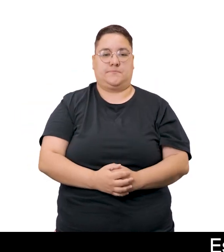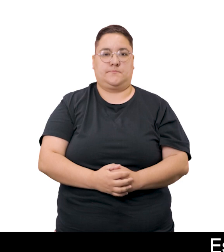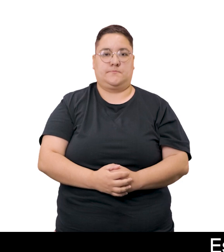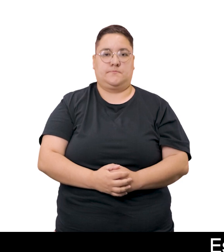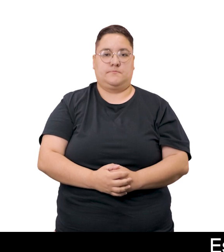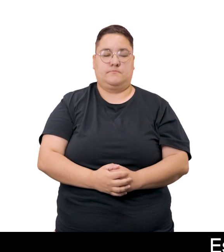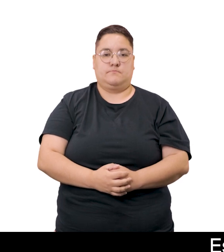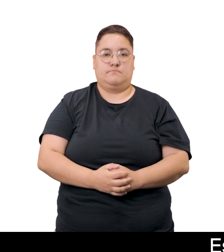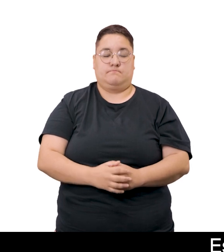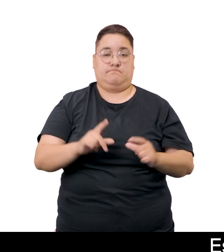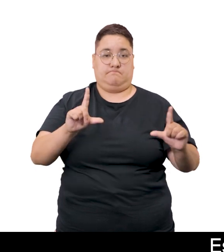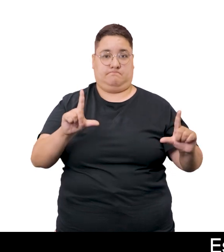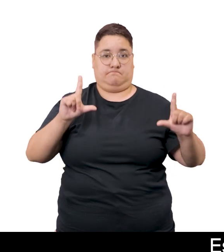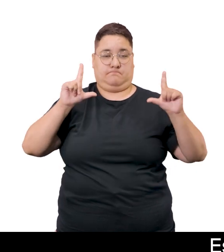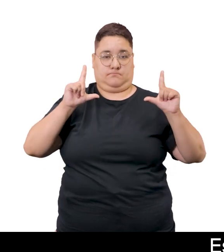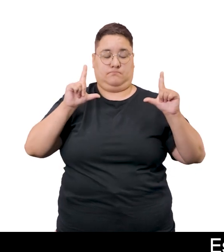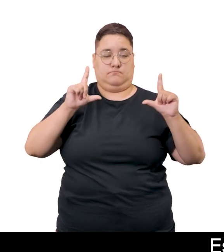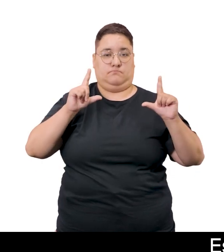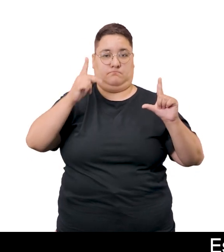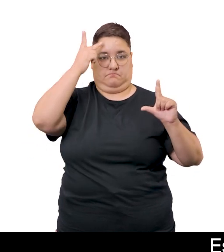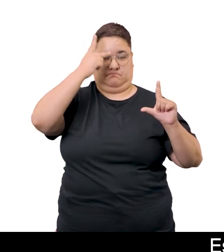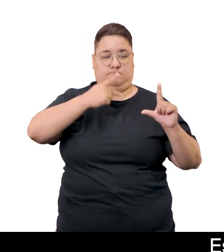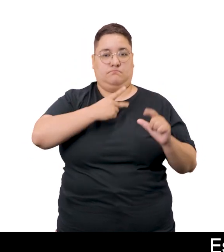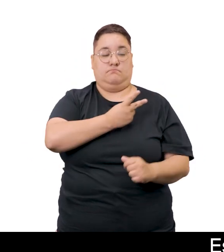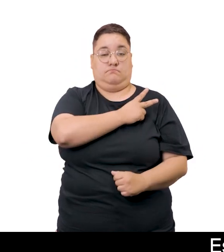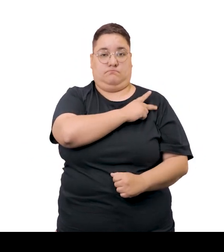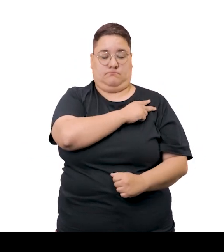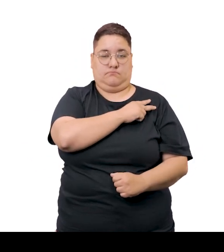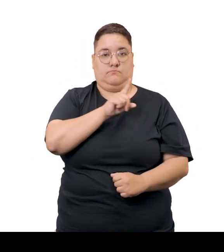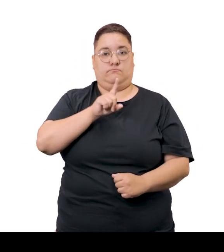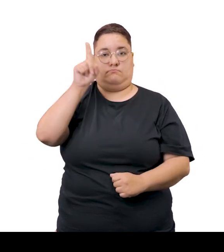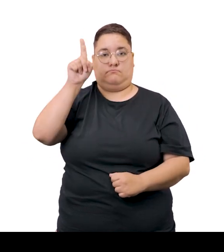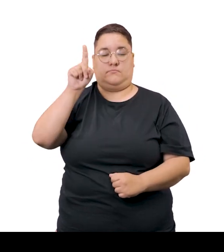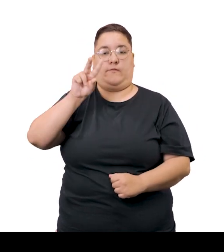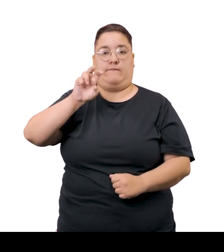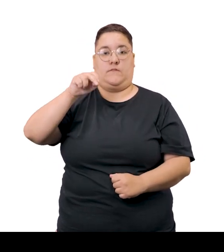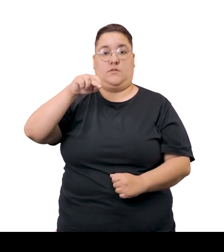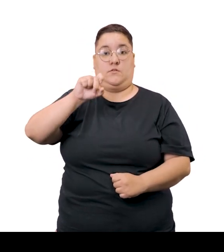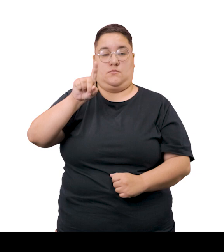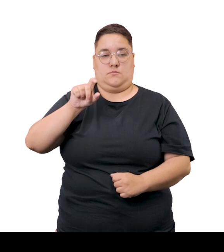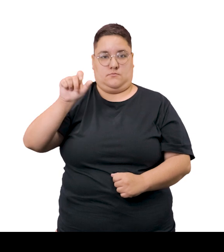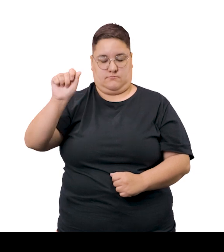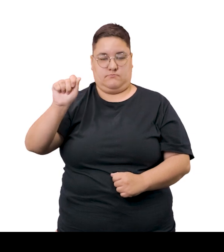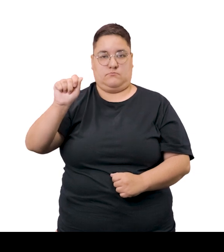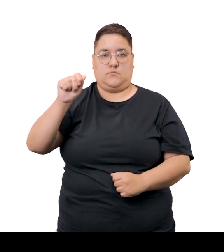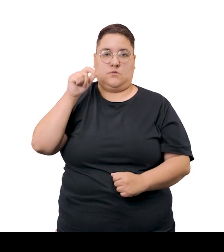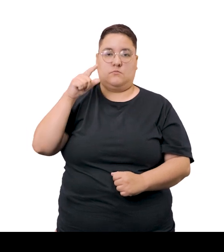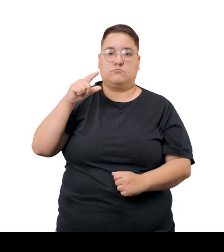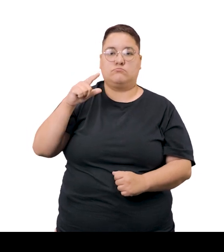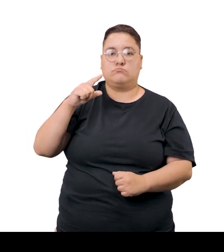Este autorretrato de Catherine Opie foi realizado em Veneza, quando a artista se relacionava com a obra de Canaletto,